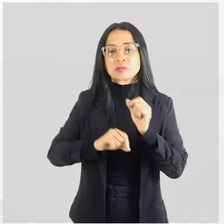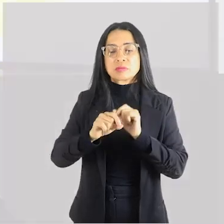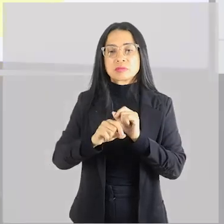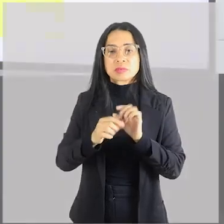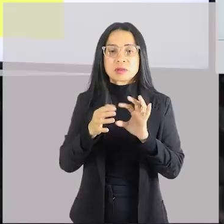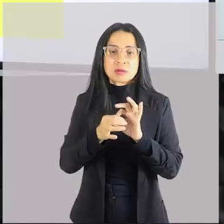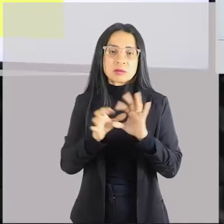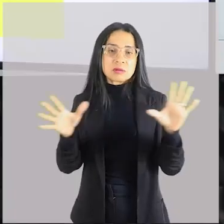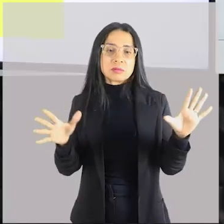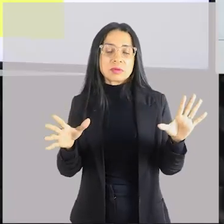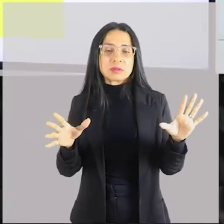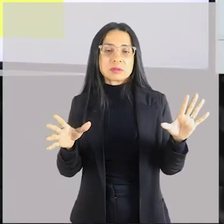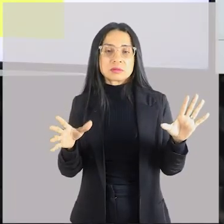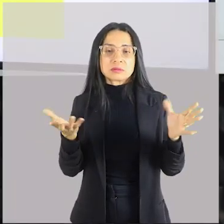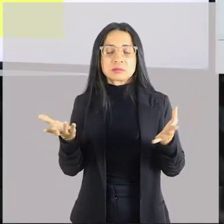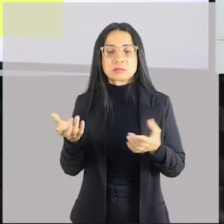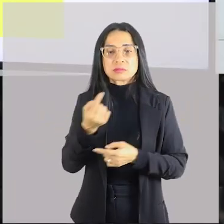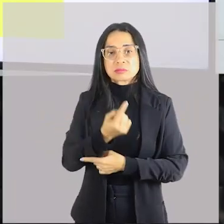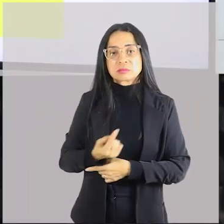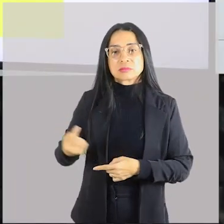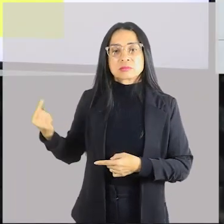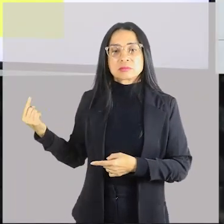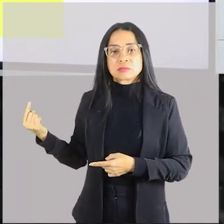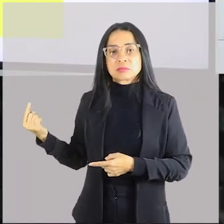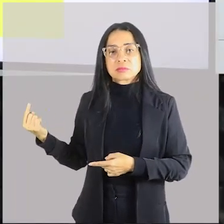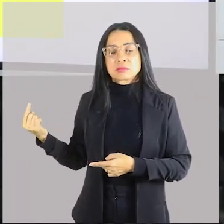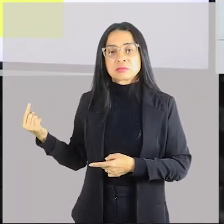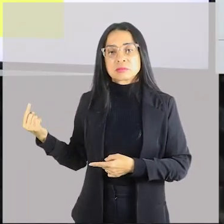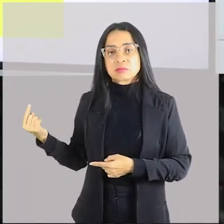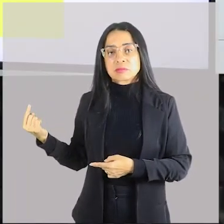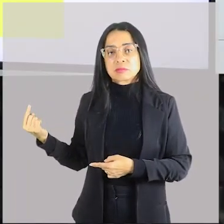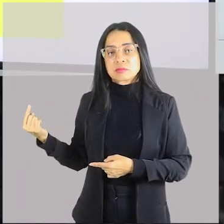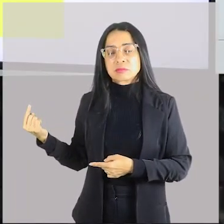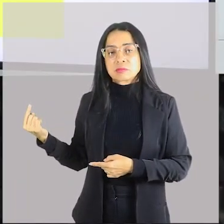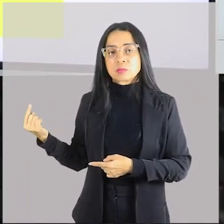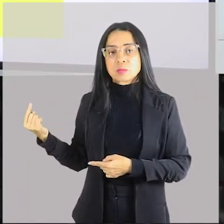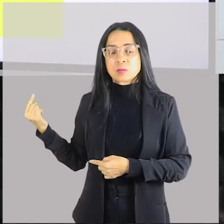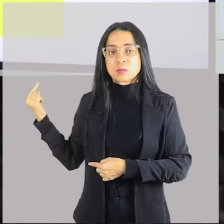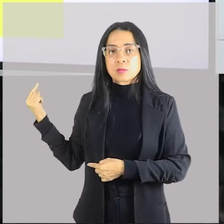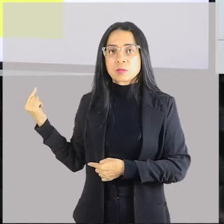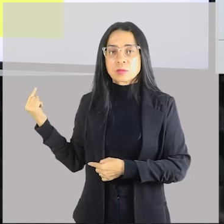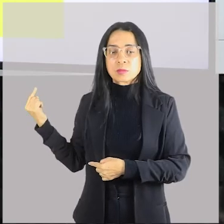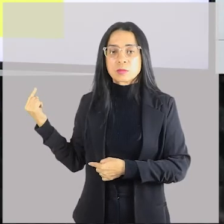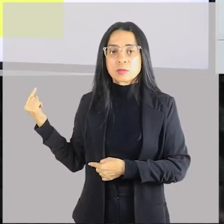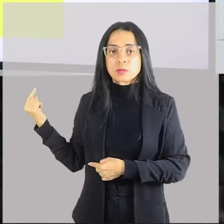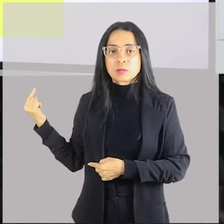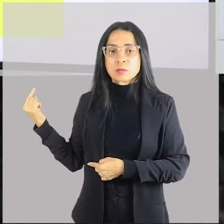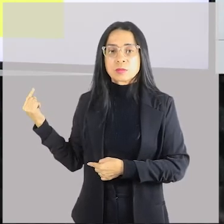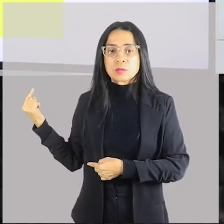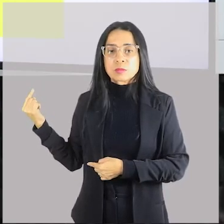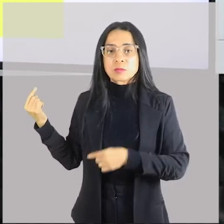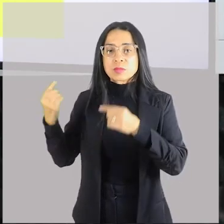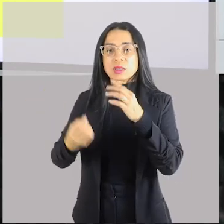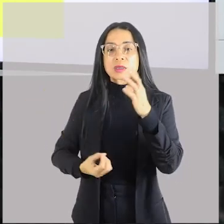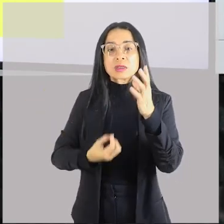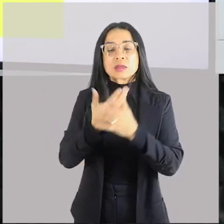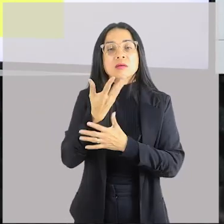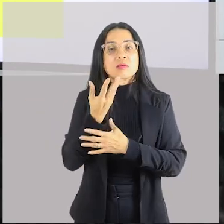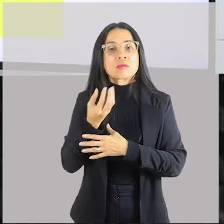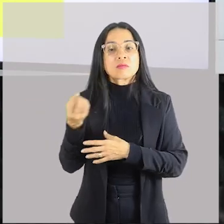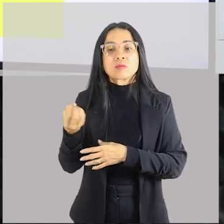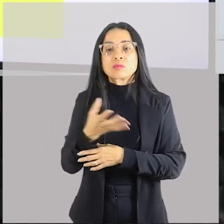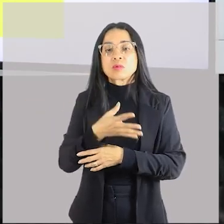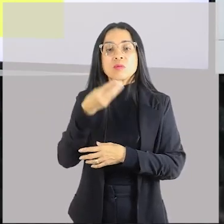vanguardas europeias que eu falei para vocês futurismo cubismo dadaísmo surrealismo expressionismo criavam novas